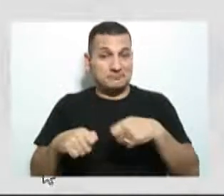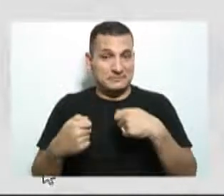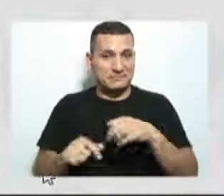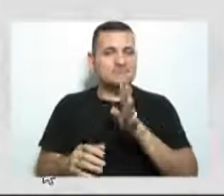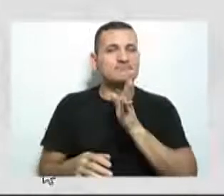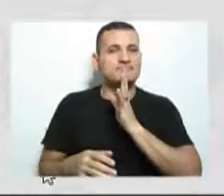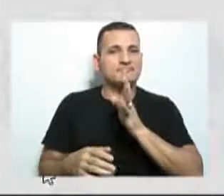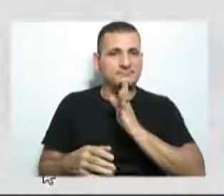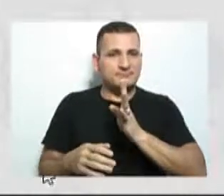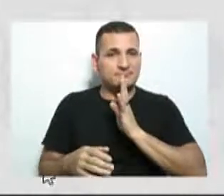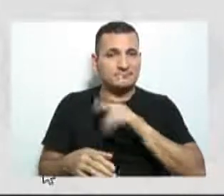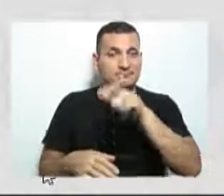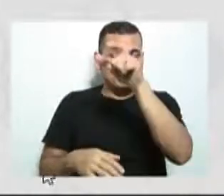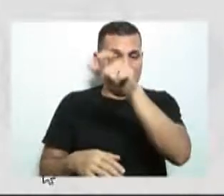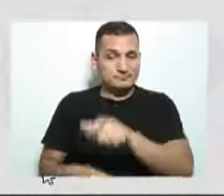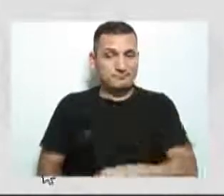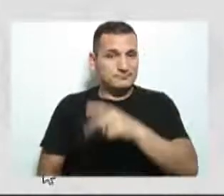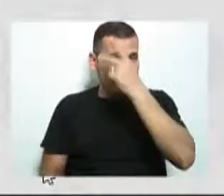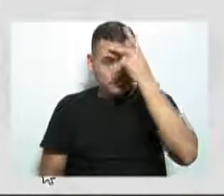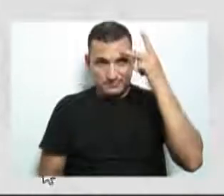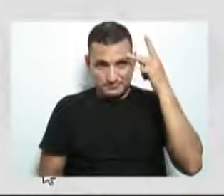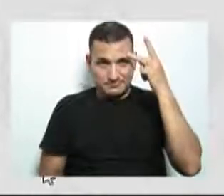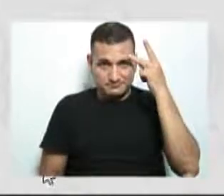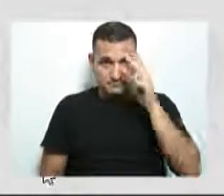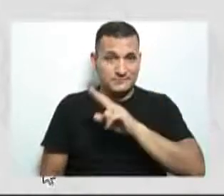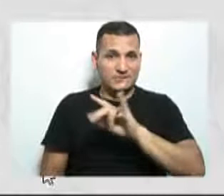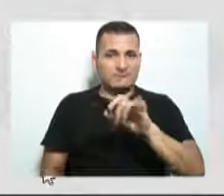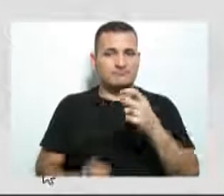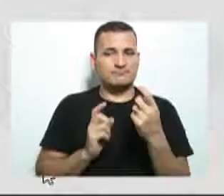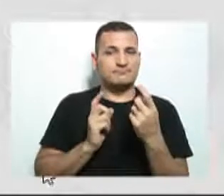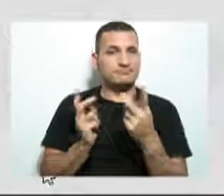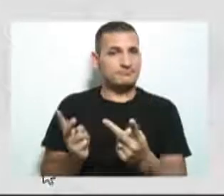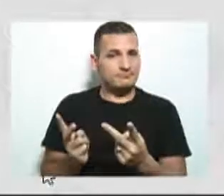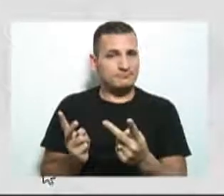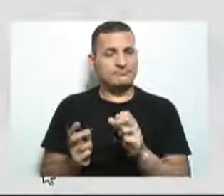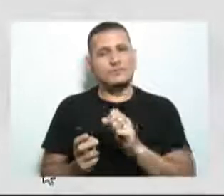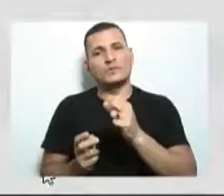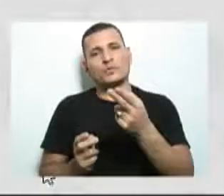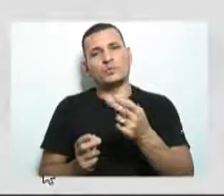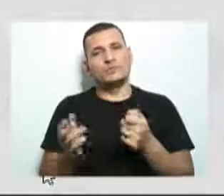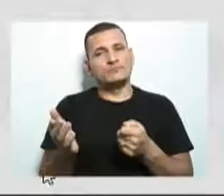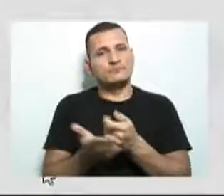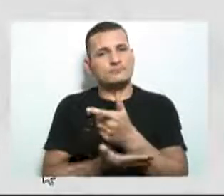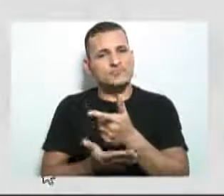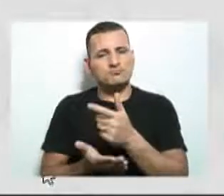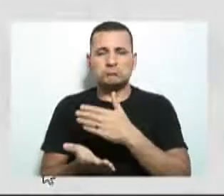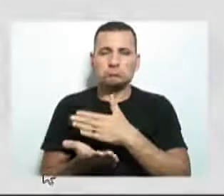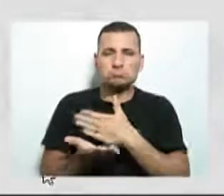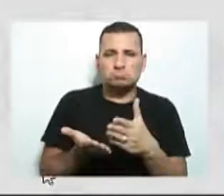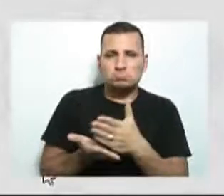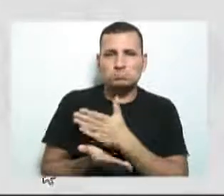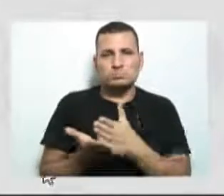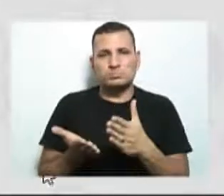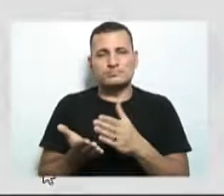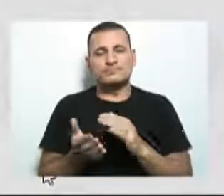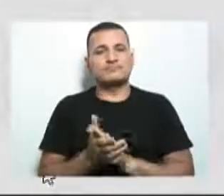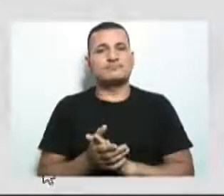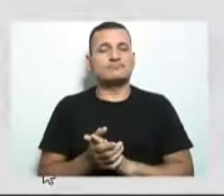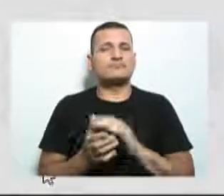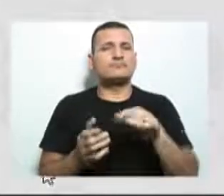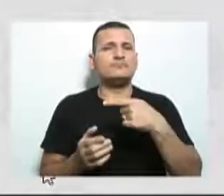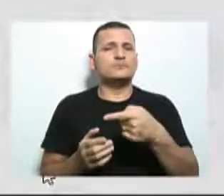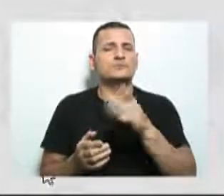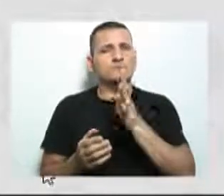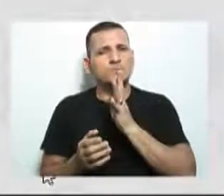conhecer daquela pessoa a qual você vai vender ou você vai comprar alguma coisa. Depois de conhecer, então, com quem